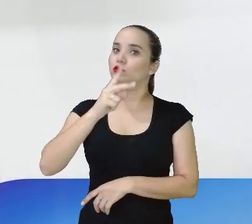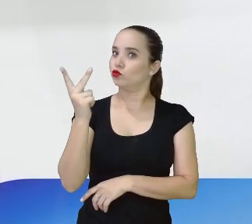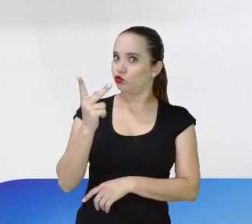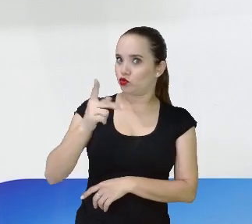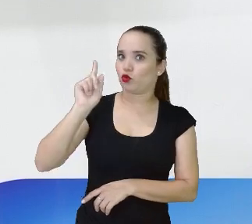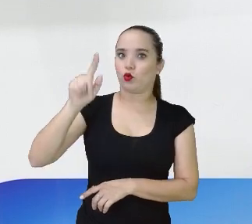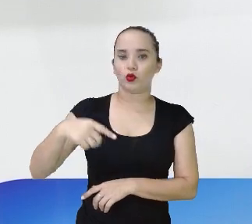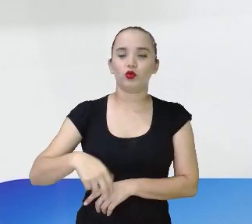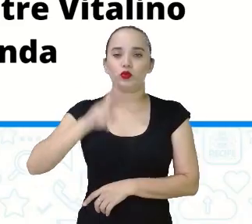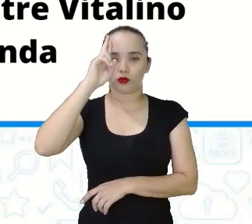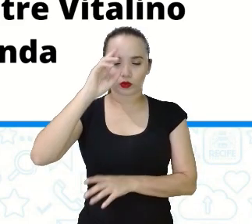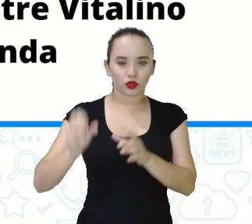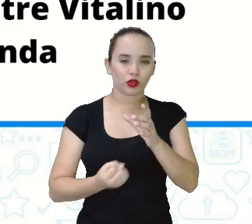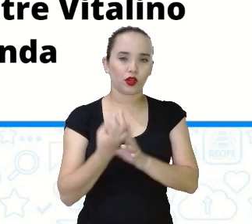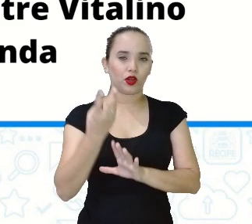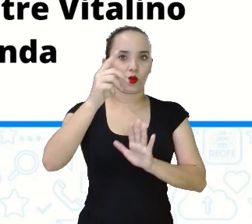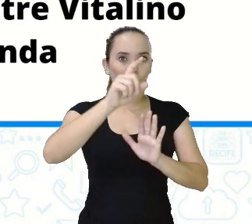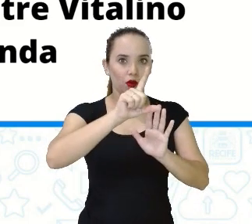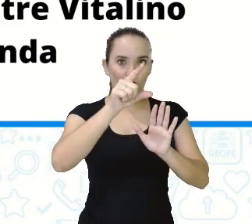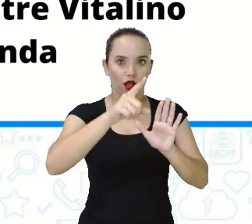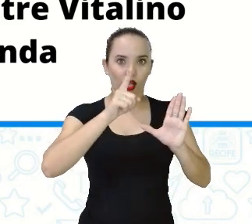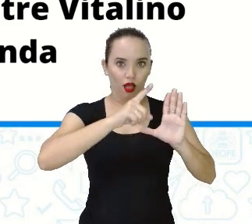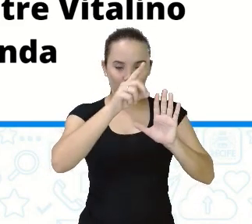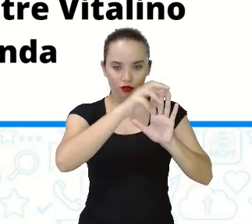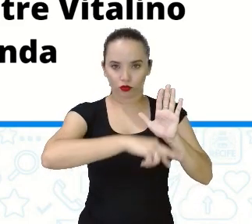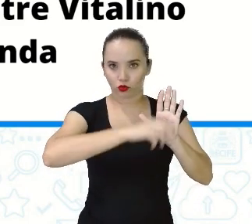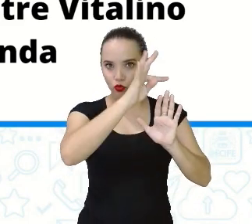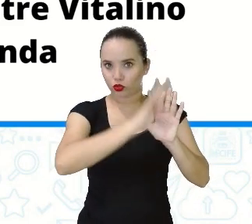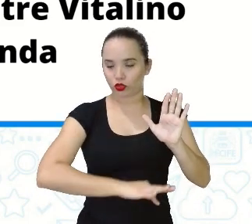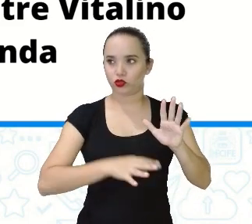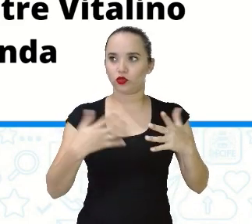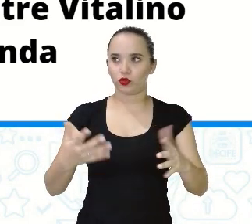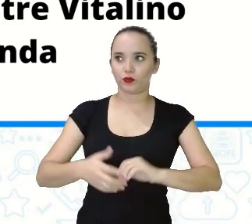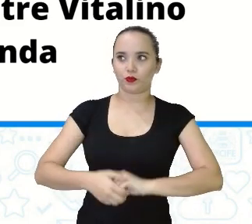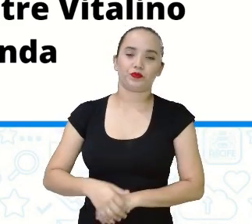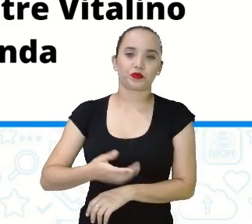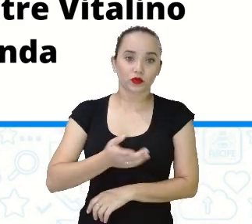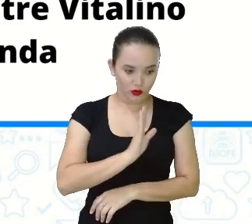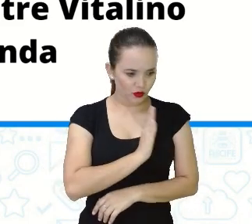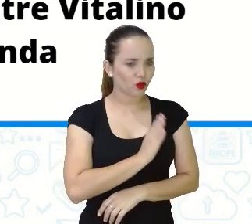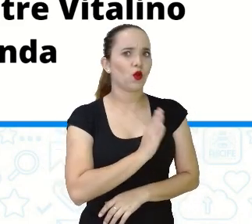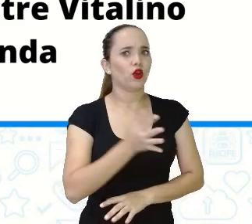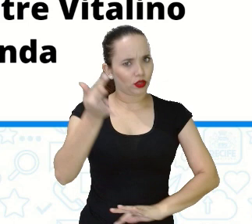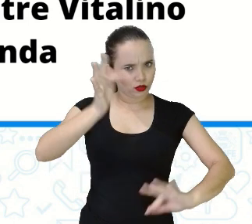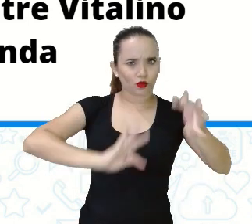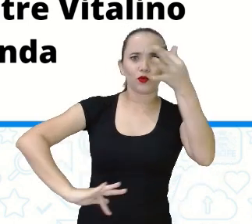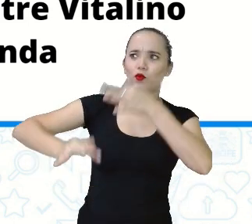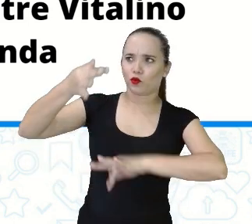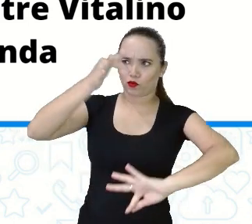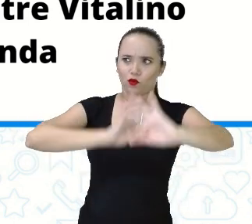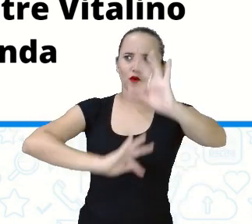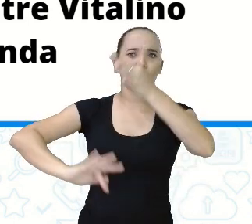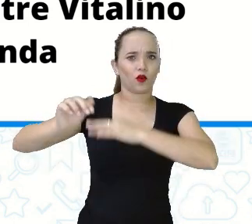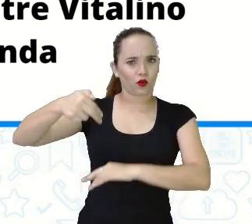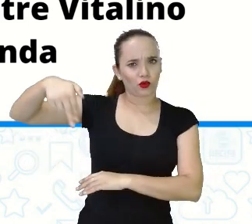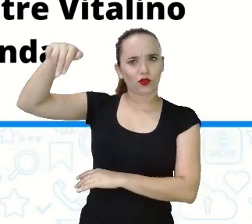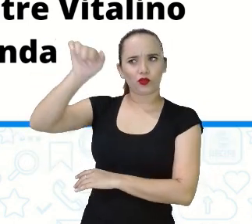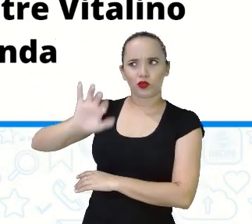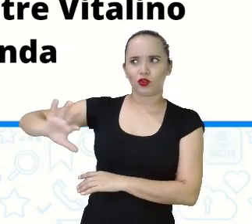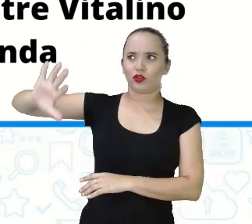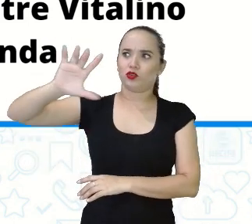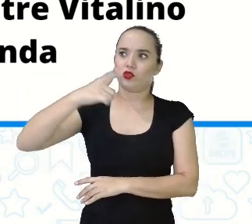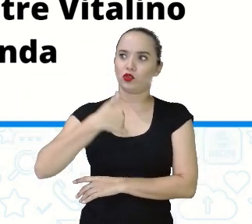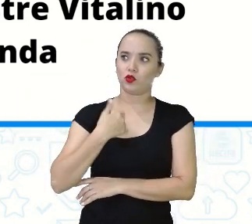primeiro trecho. Sou coração do folclore nordestino, eu sou Mateus e bastião do boi bumbá. Sou